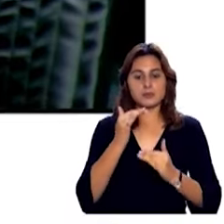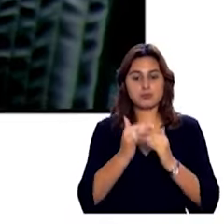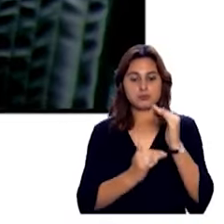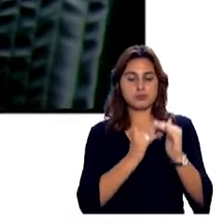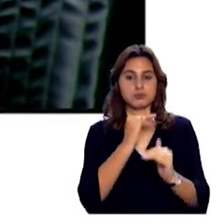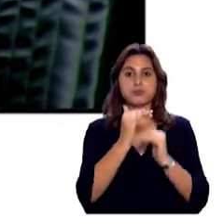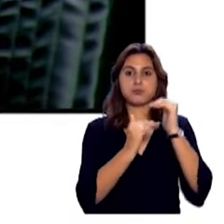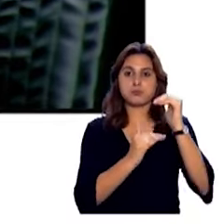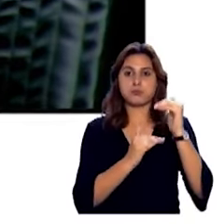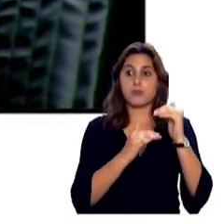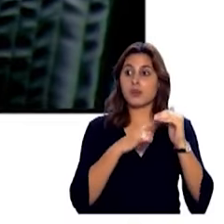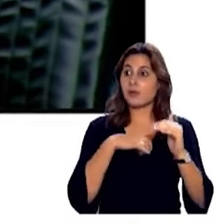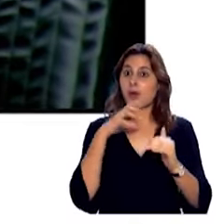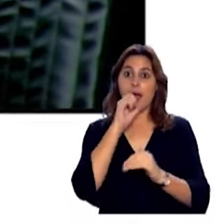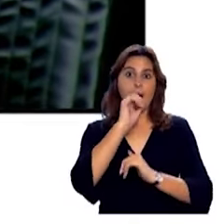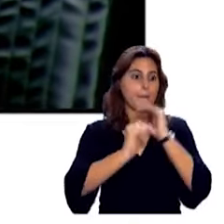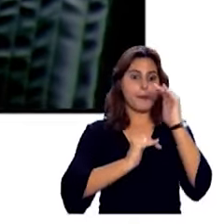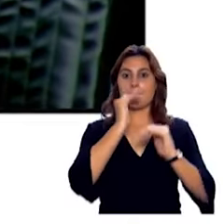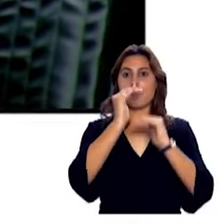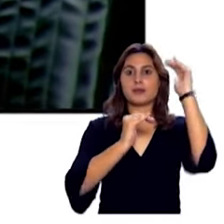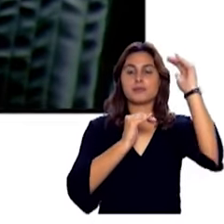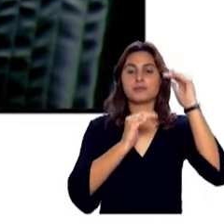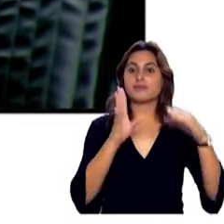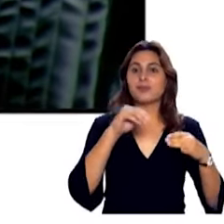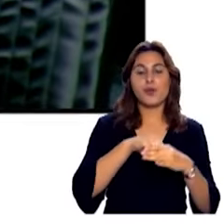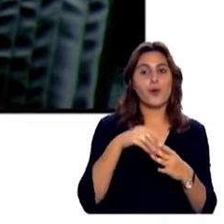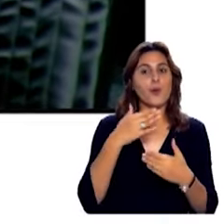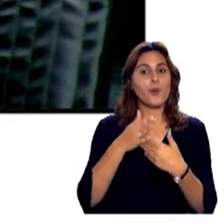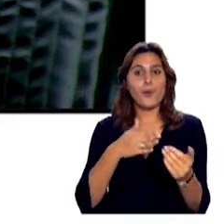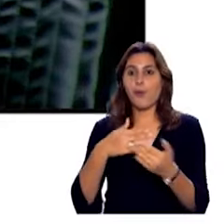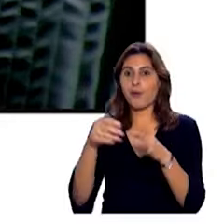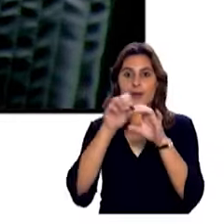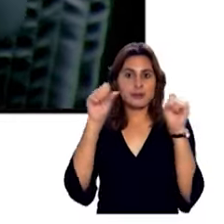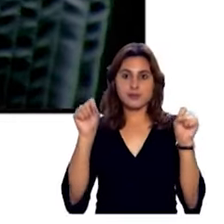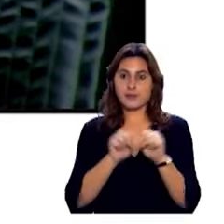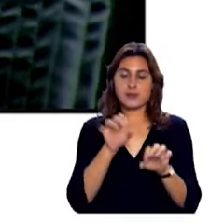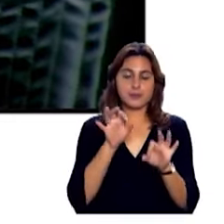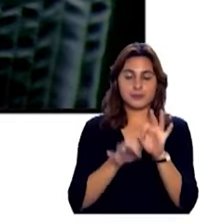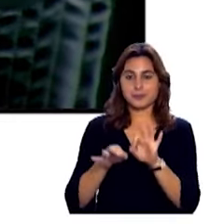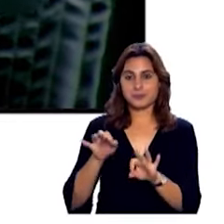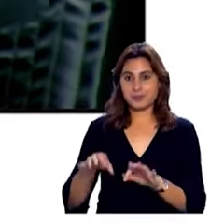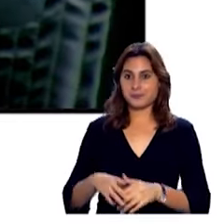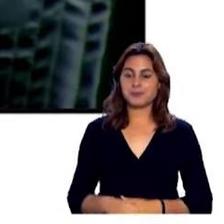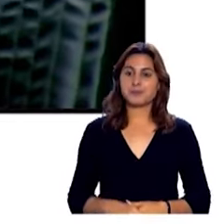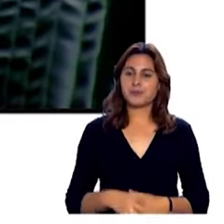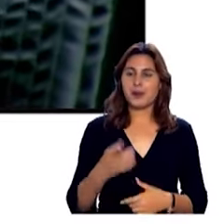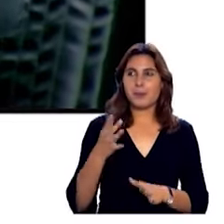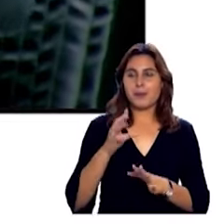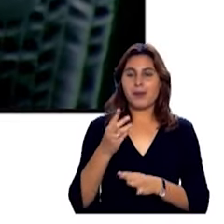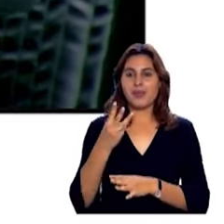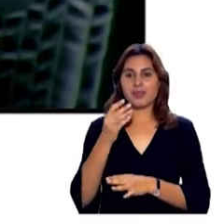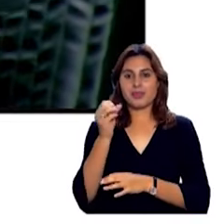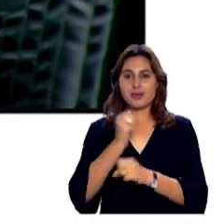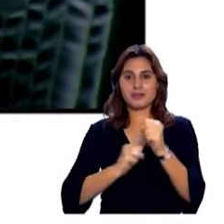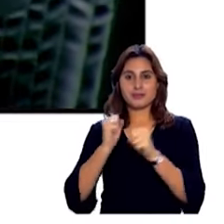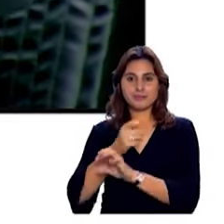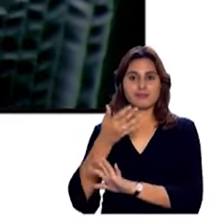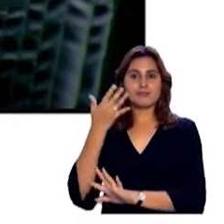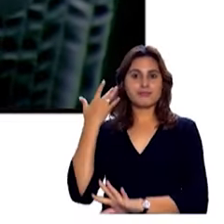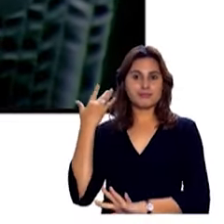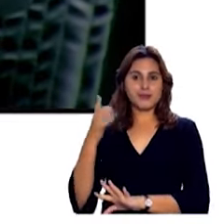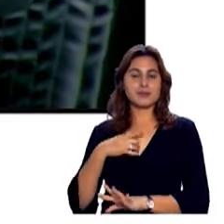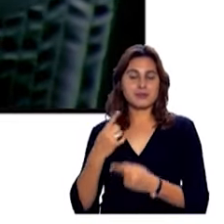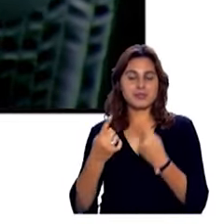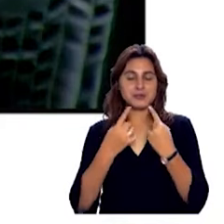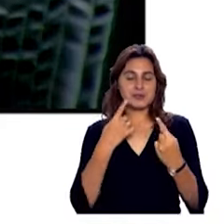velocidade maior dentro de qualquer sistema jurisdicional é claro que há 30 anos atrás ninguém imaginaria em discutir direito